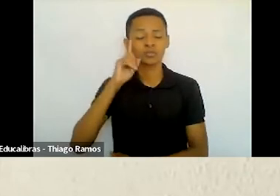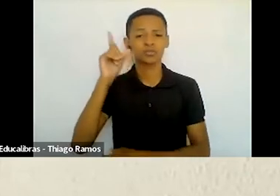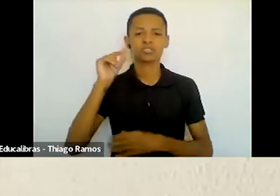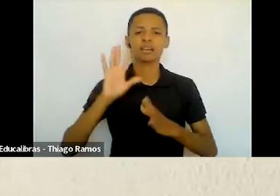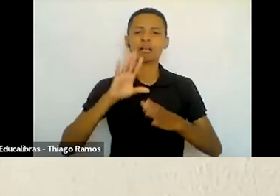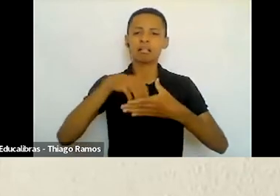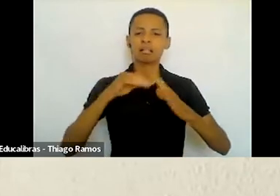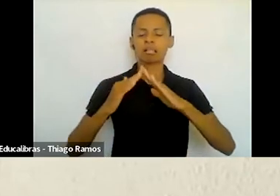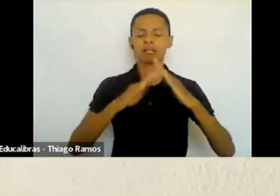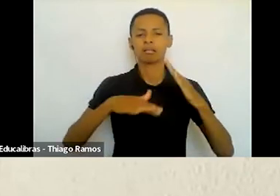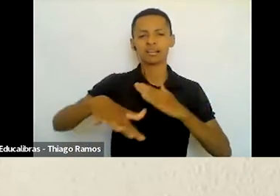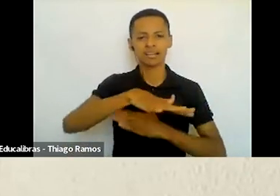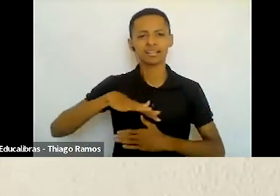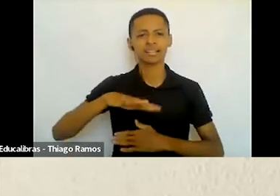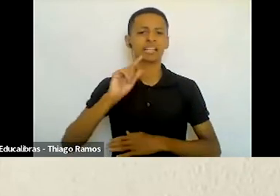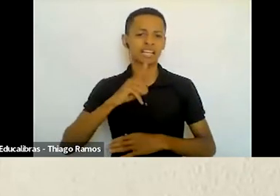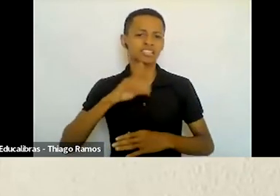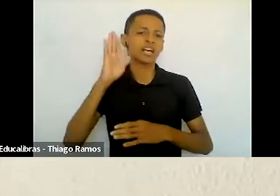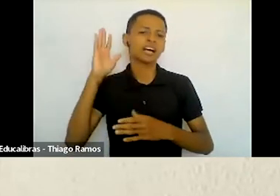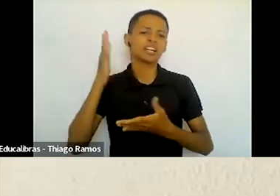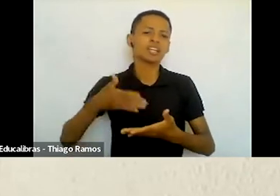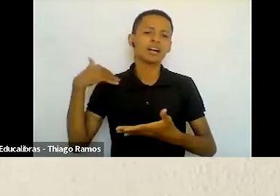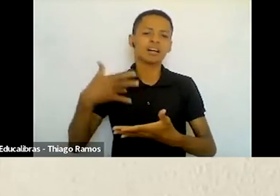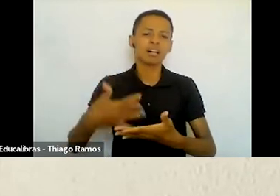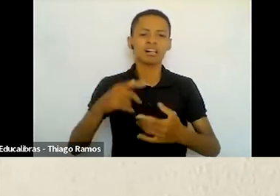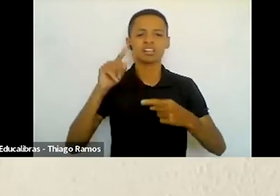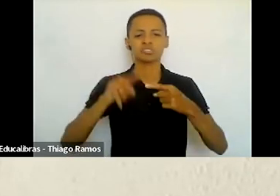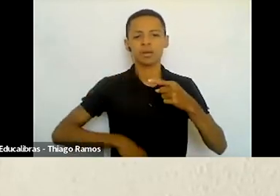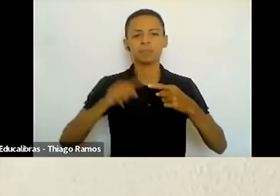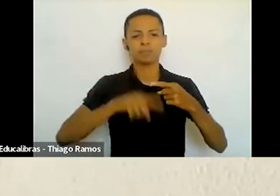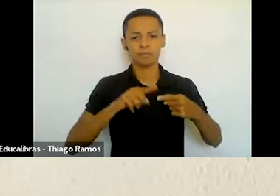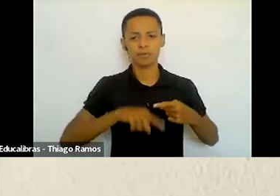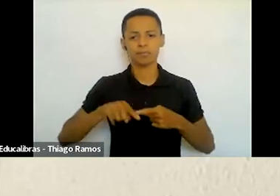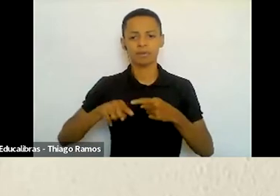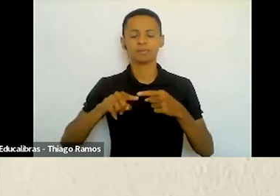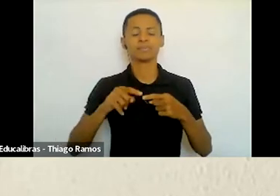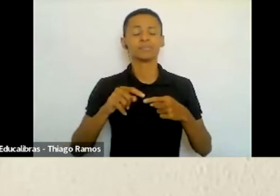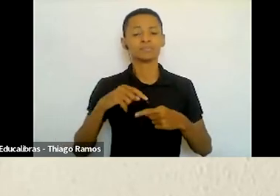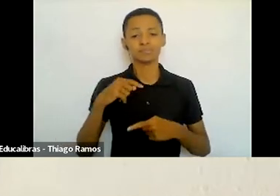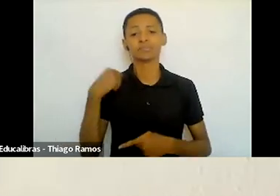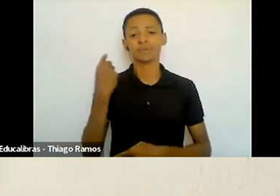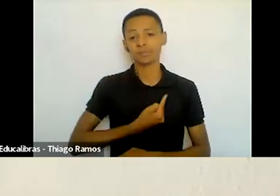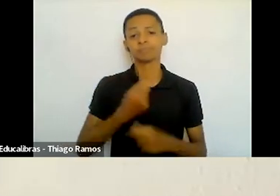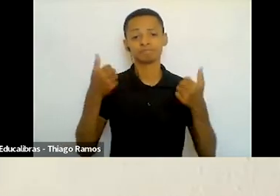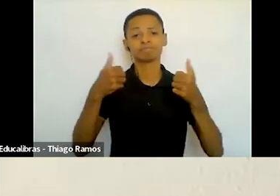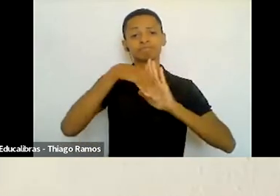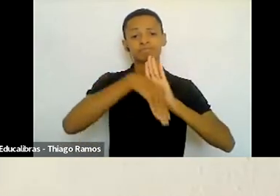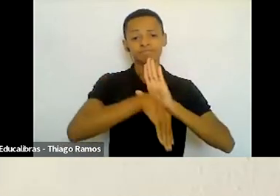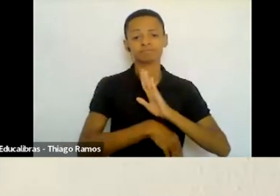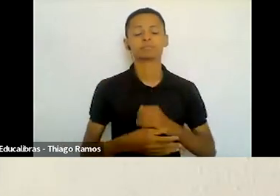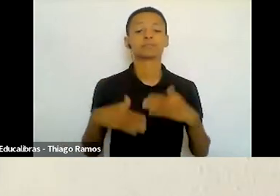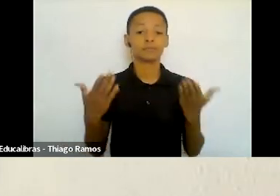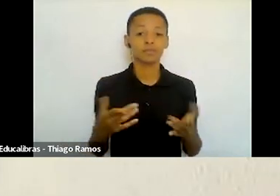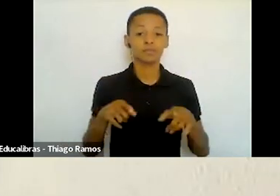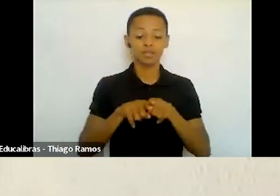tem o território já violado historicamente. As coisas estão muito piores para a gente que mora nesses territórios. E para terminar,